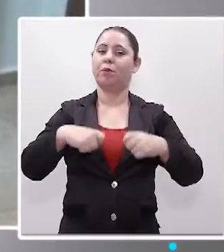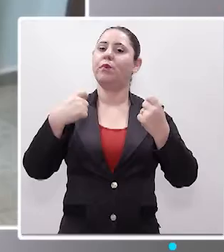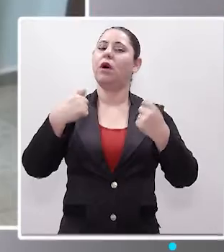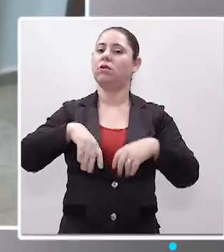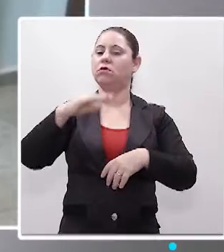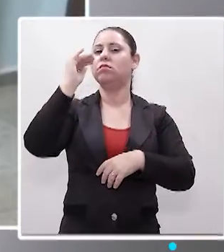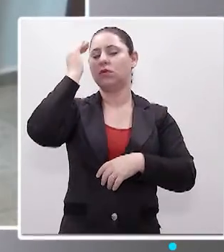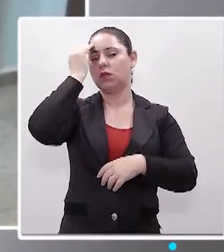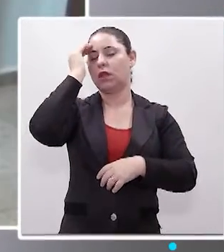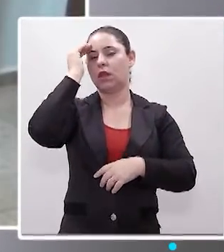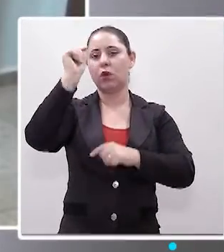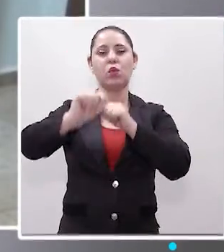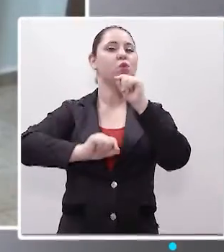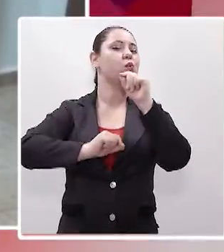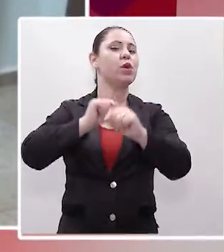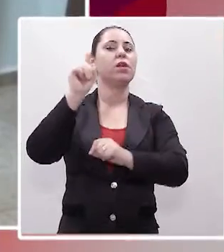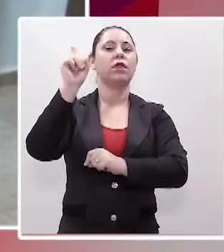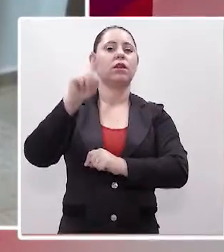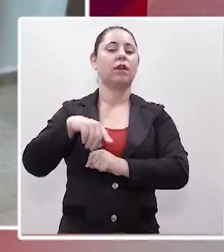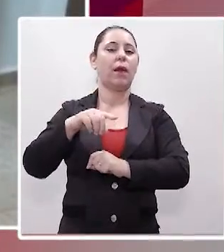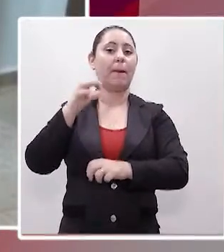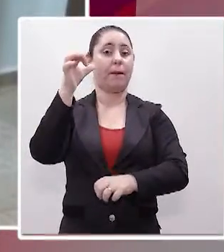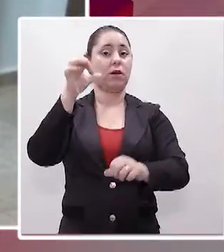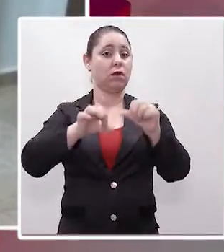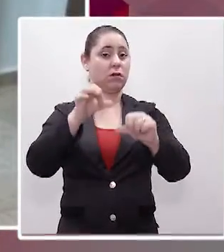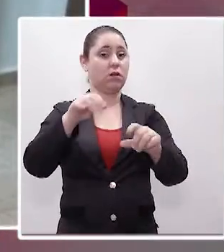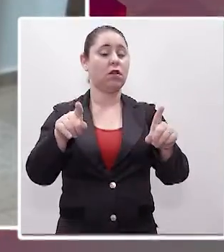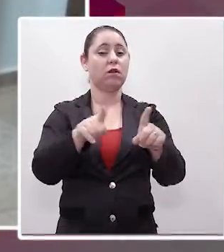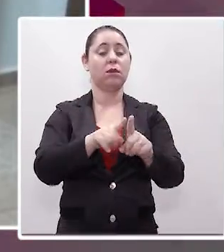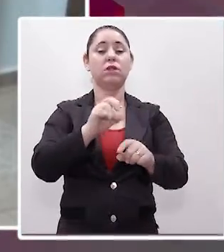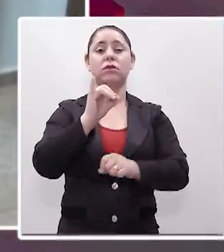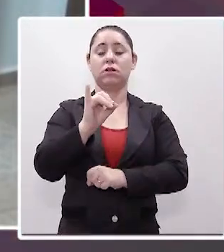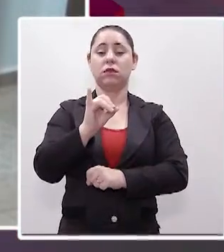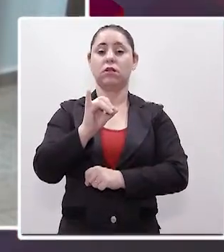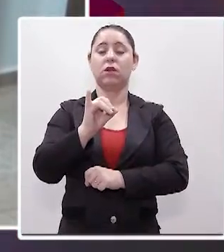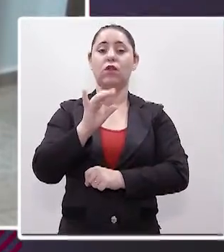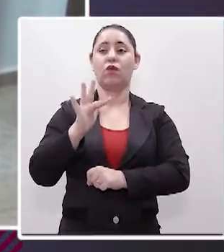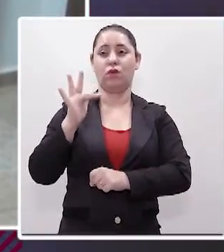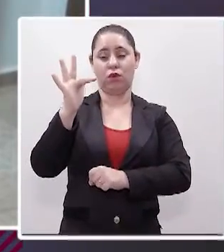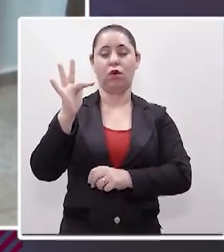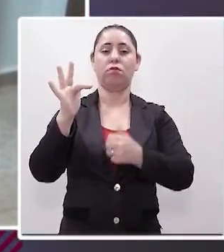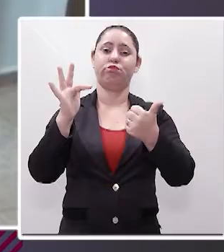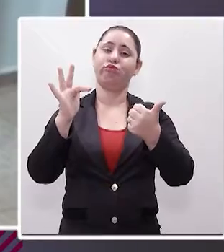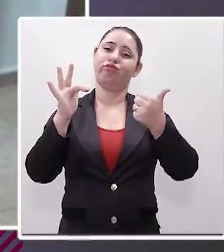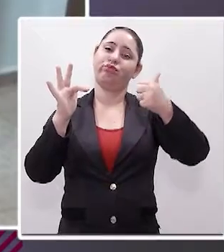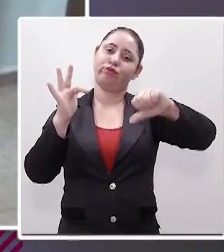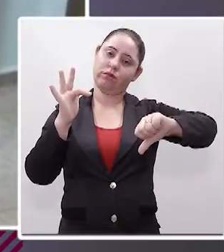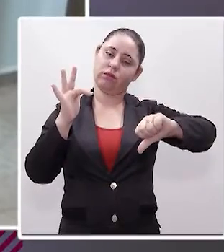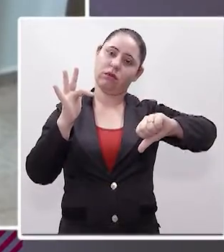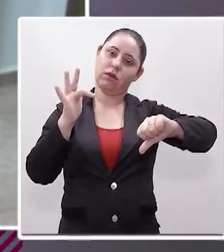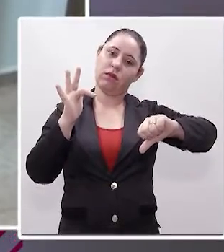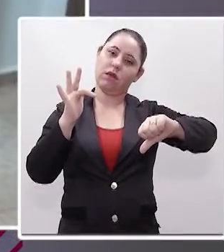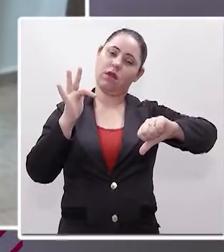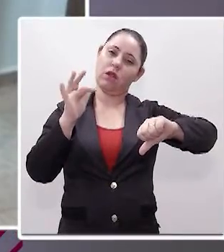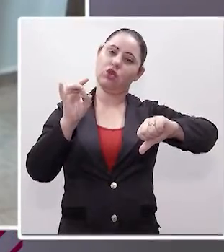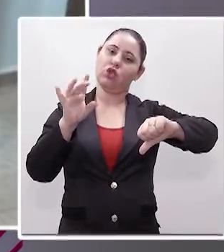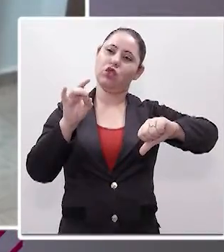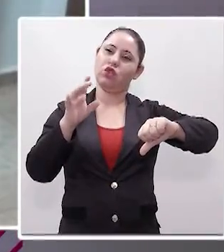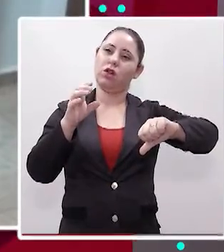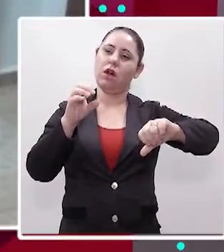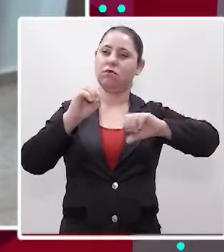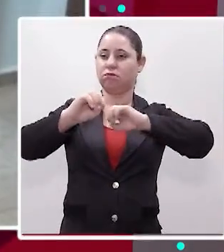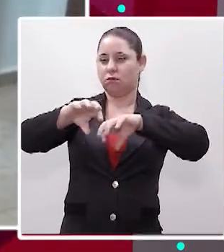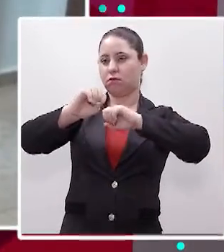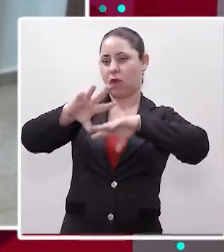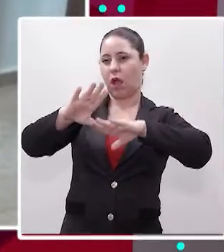preciso definir, né, o entendimento do híbrido para a gente analisar também se isso vai dar certo ou não, né?